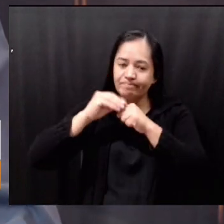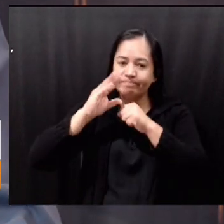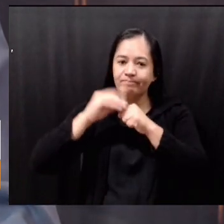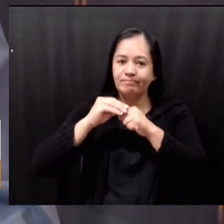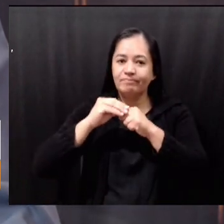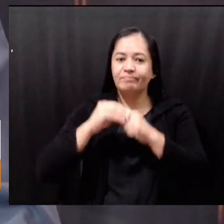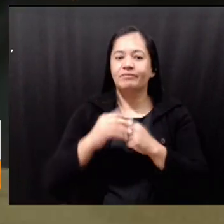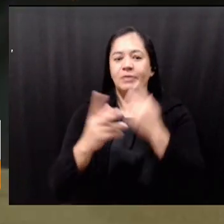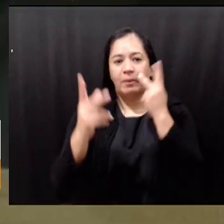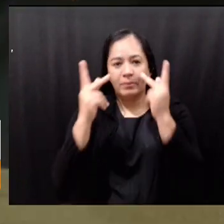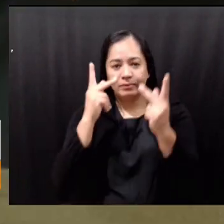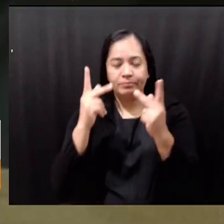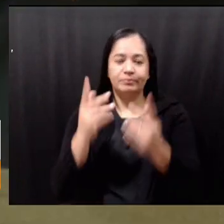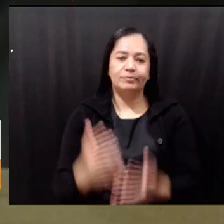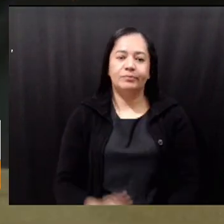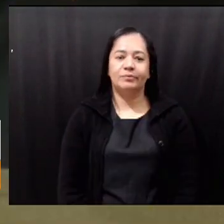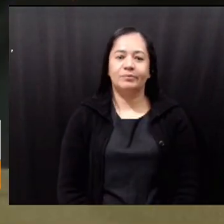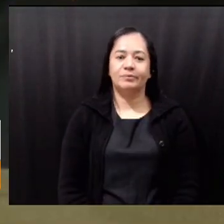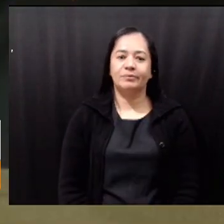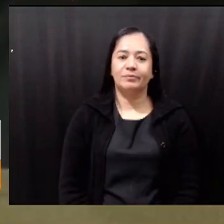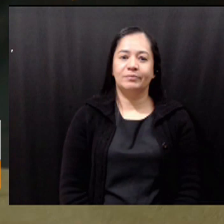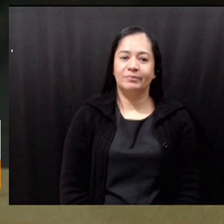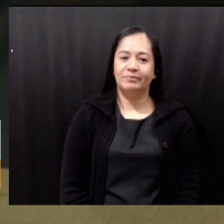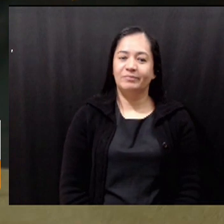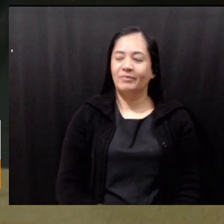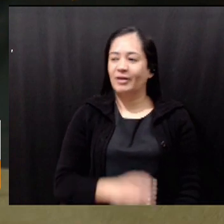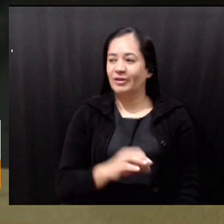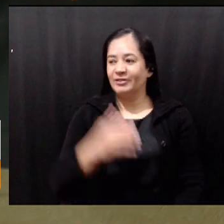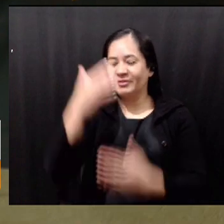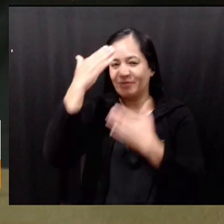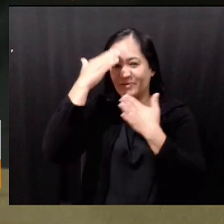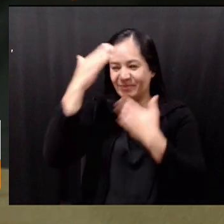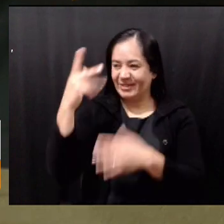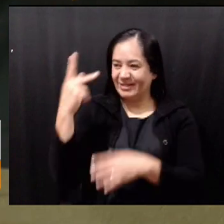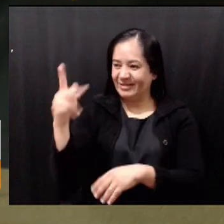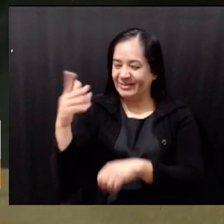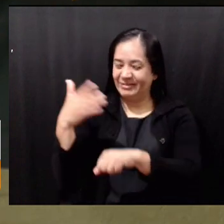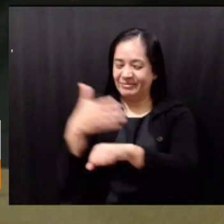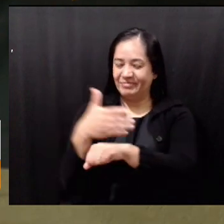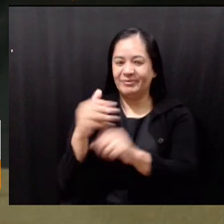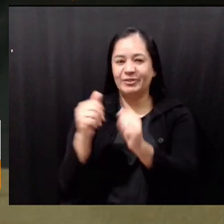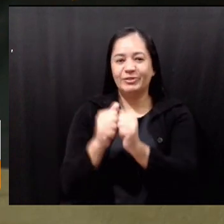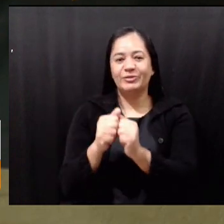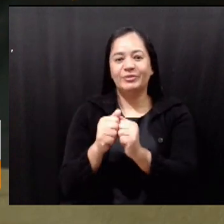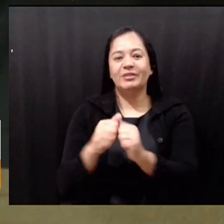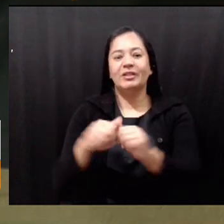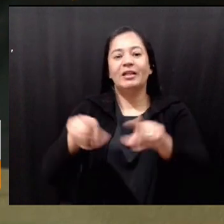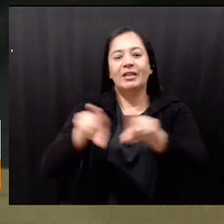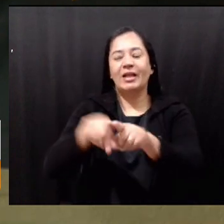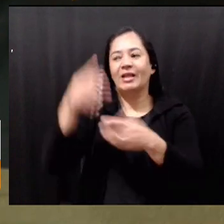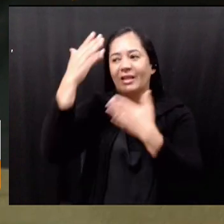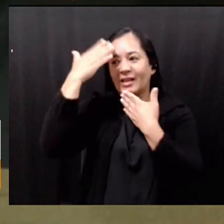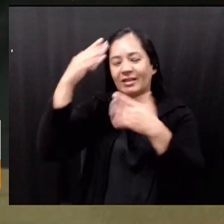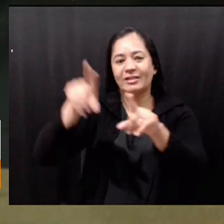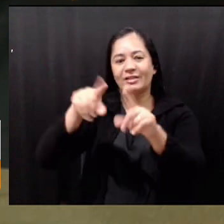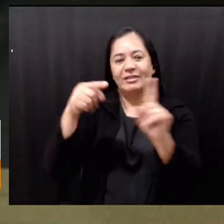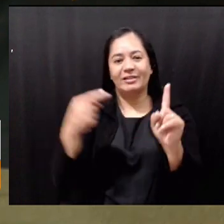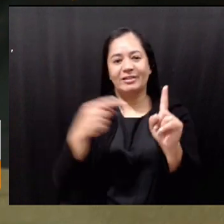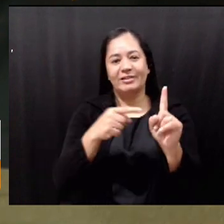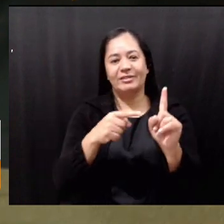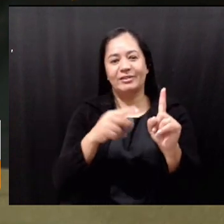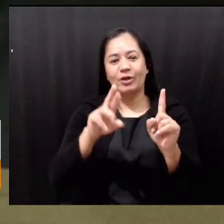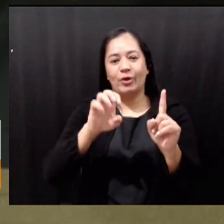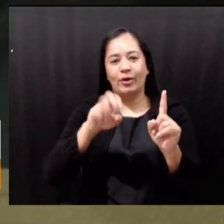exemplo. Muito bem, obrigada pela sua participação com a gente. Nós agradecemos também o Renan por trazer